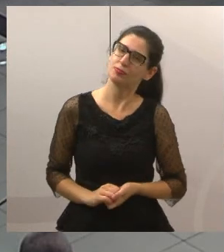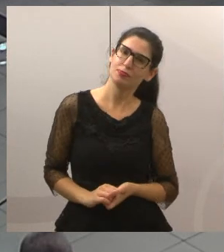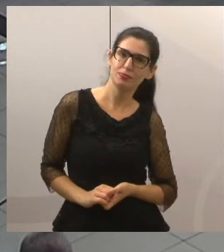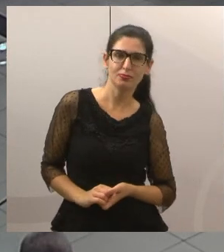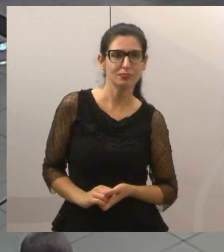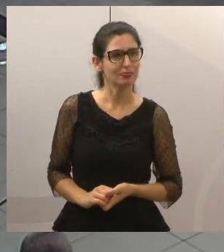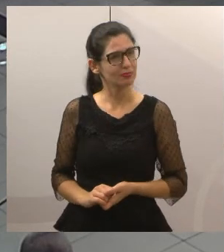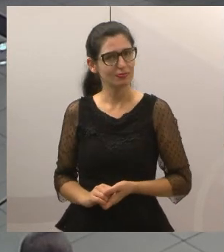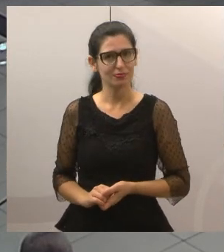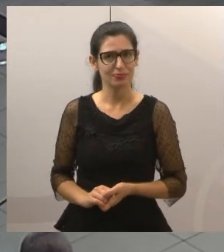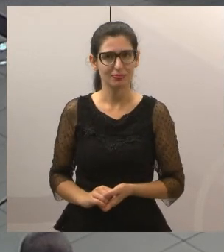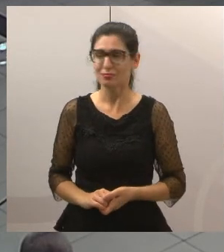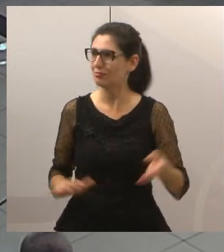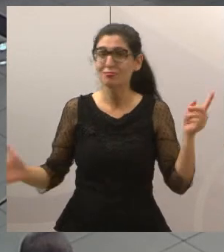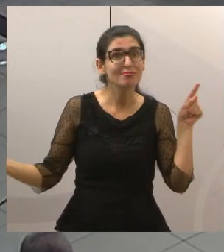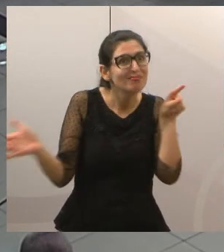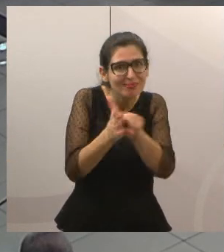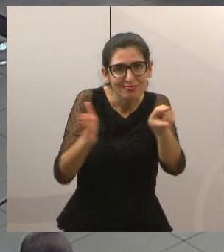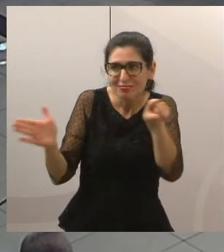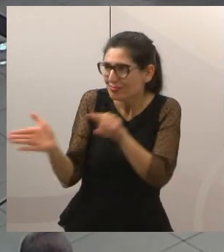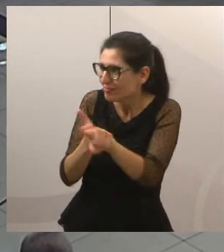Mais alguém gostaria de fazer pergunta?